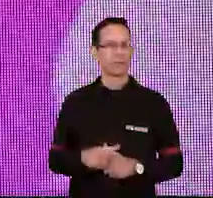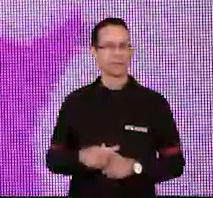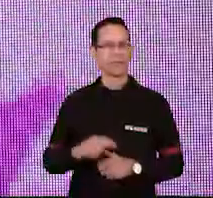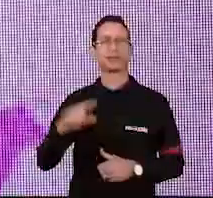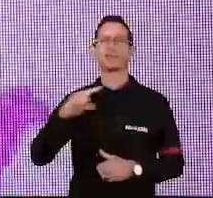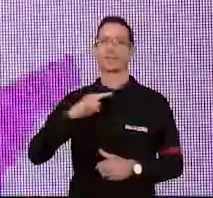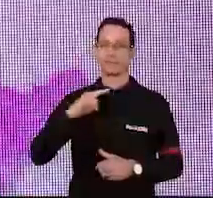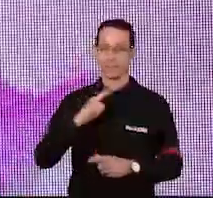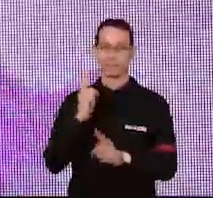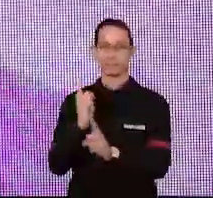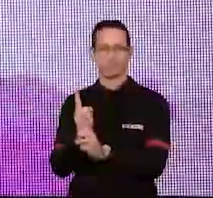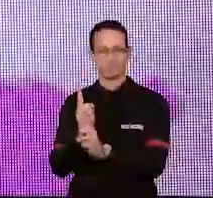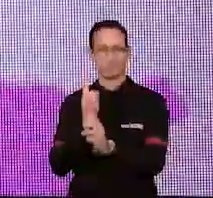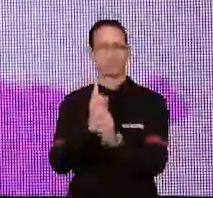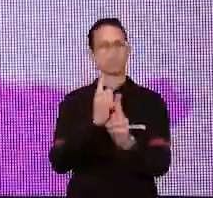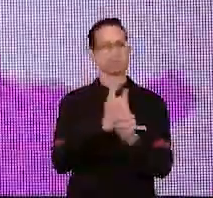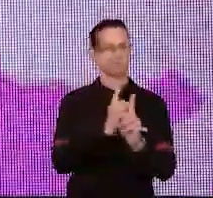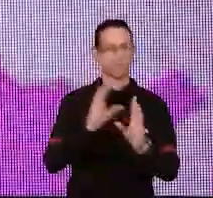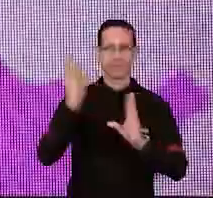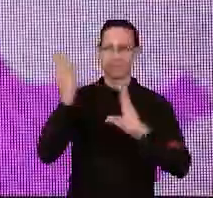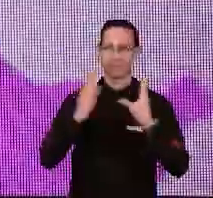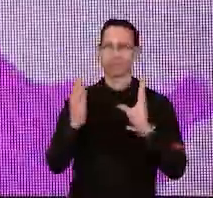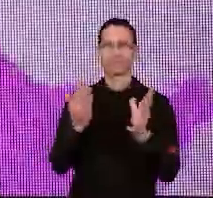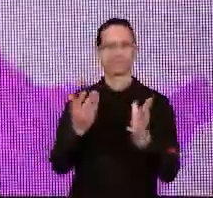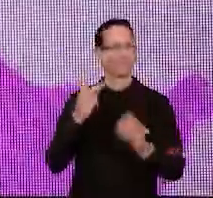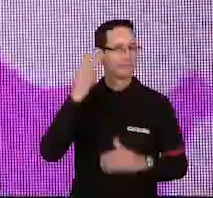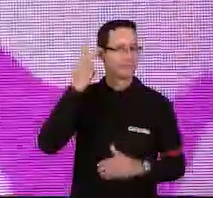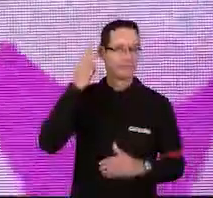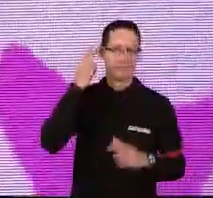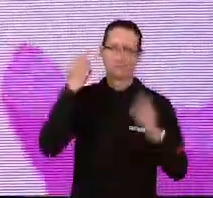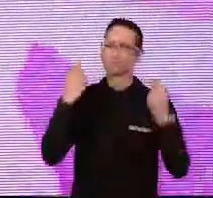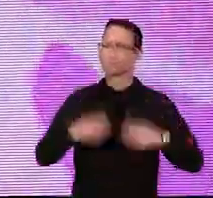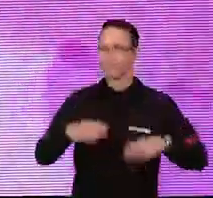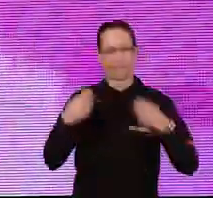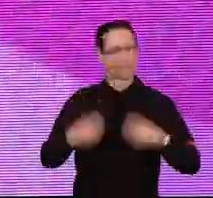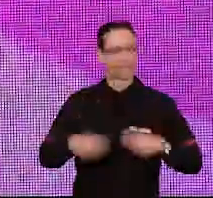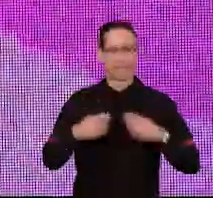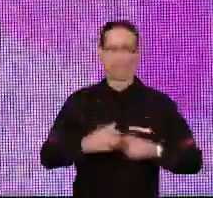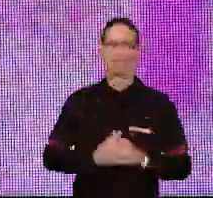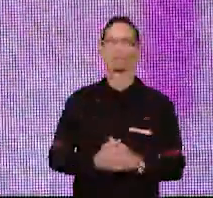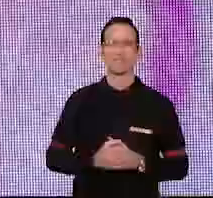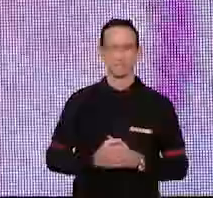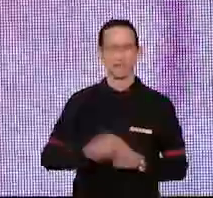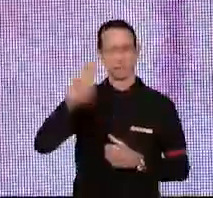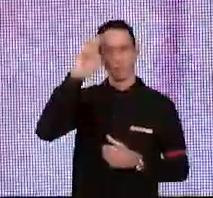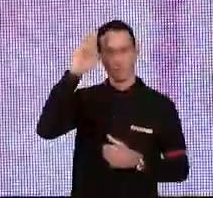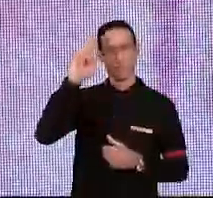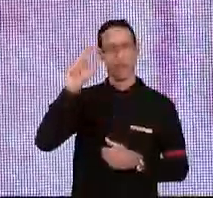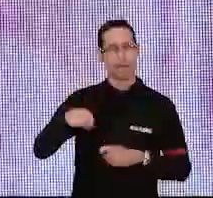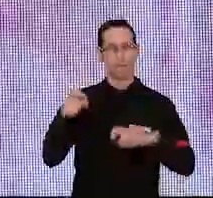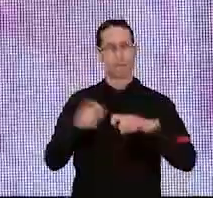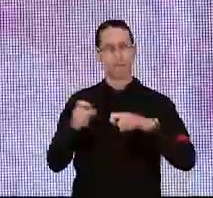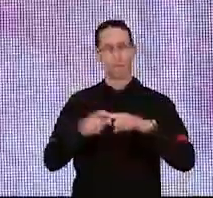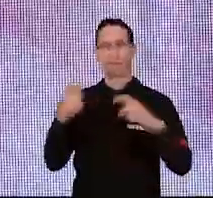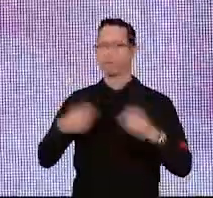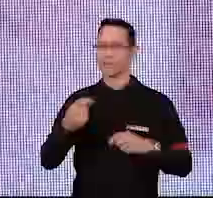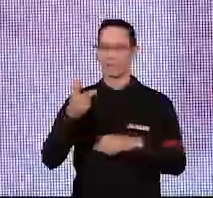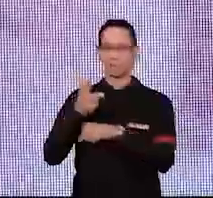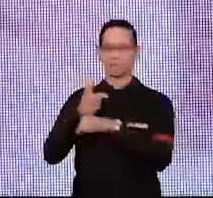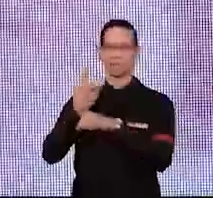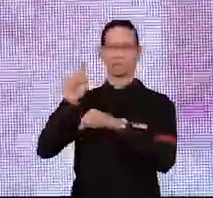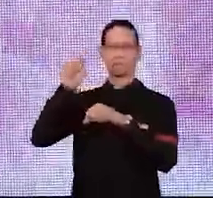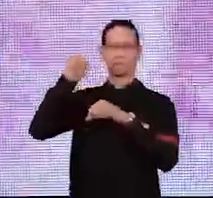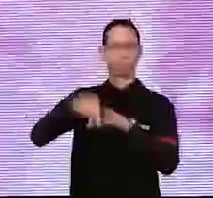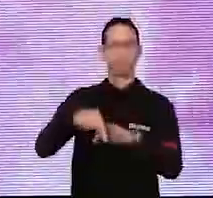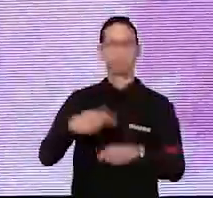gente tem se deparado com esses quadros, aqui não tem o que fazer, é cirúrgico. Basset Round, o dono era médico, quando eu falei para ele, tem que fazer uma endoscopia, ele deu um tapa